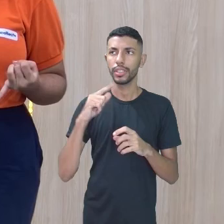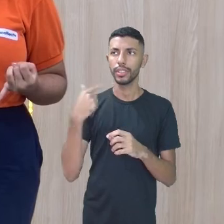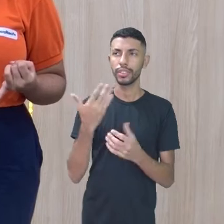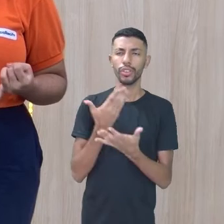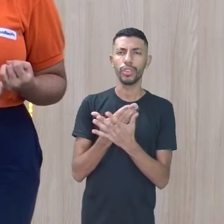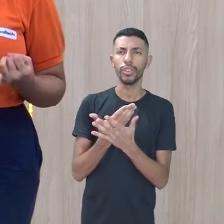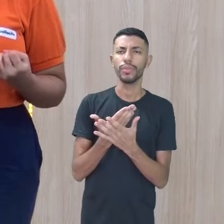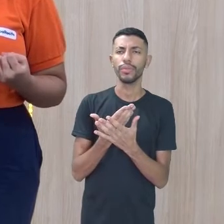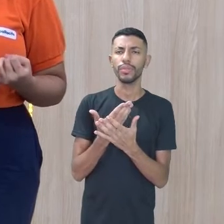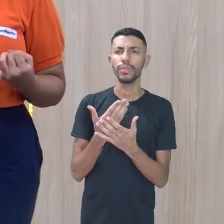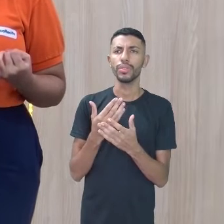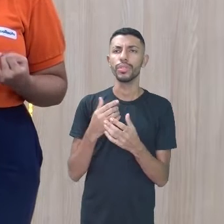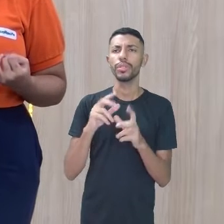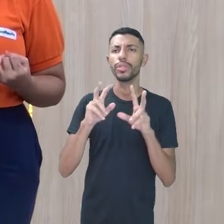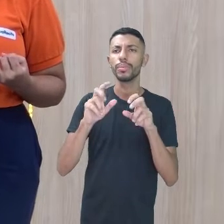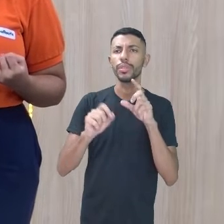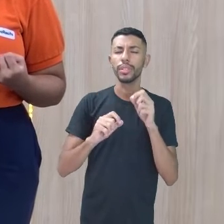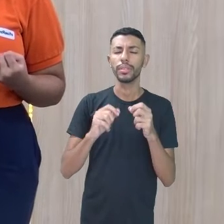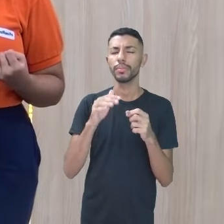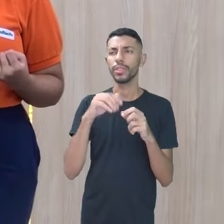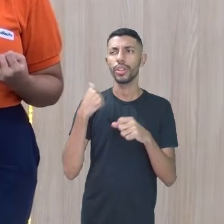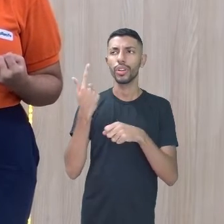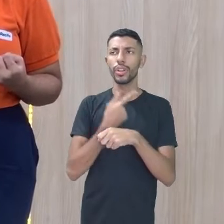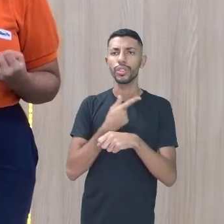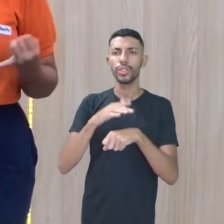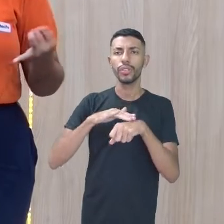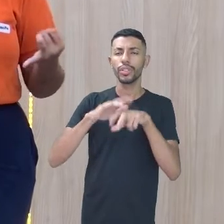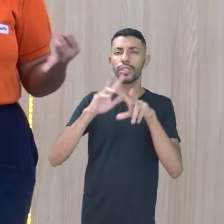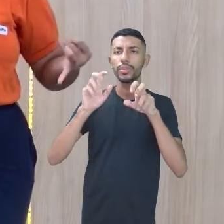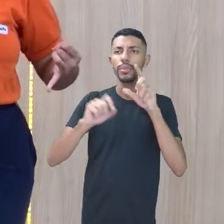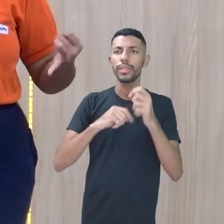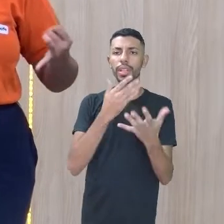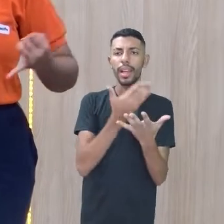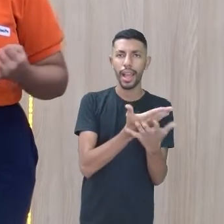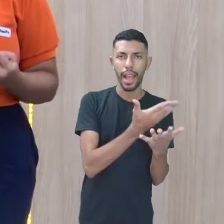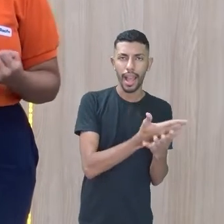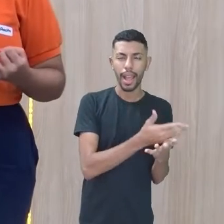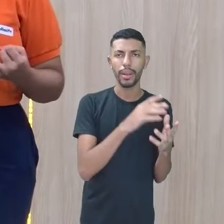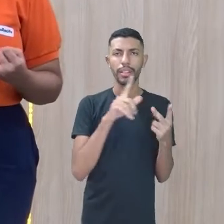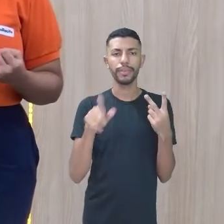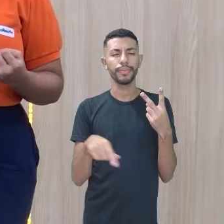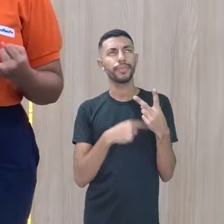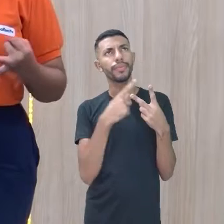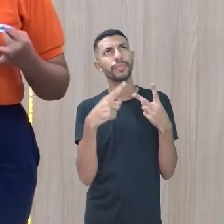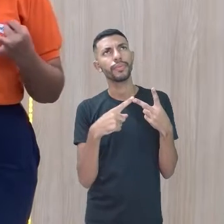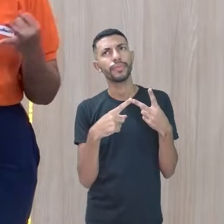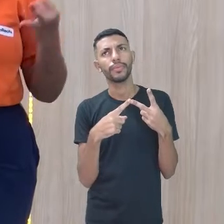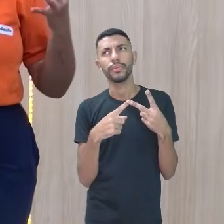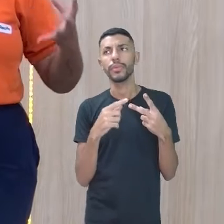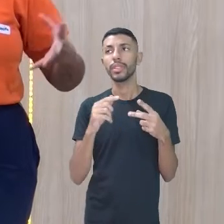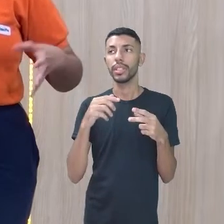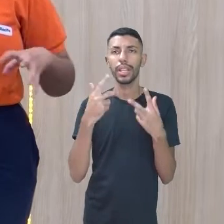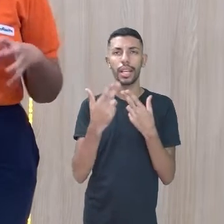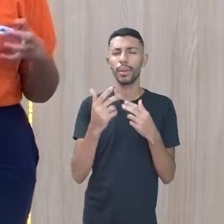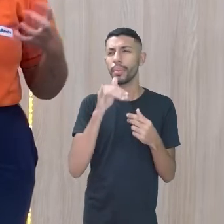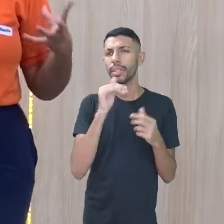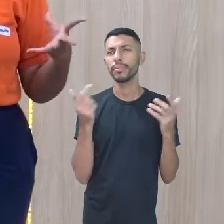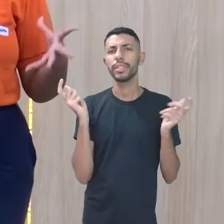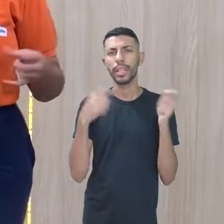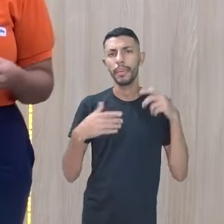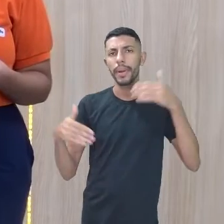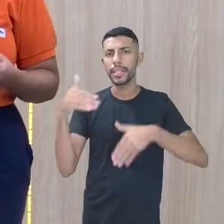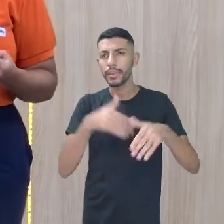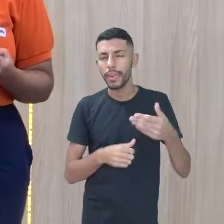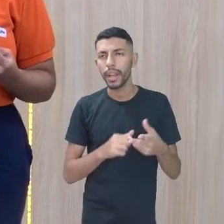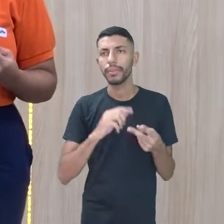a aula, que é autoexplicativa, porque a gente tem muito na escola, a gente tem aqui, né? E na aula pode-se participar